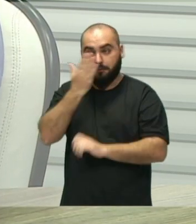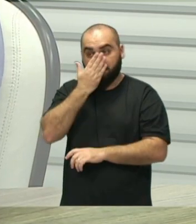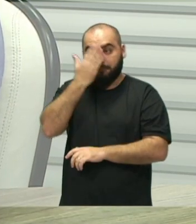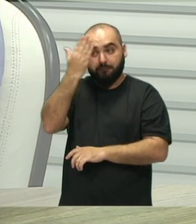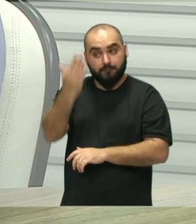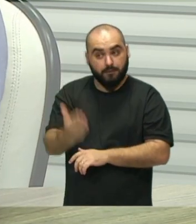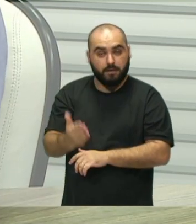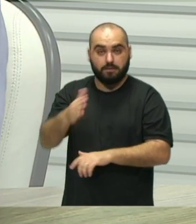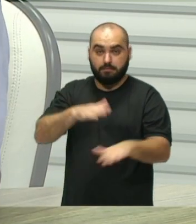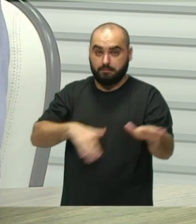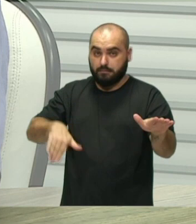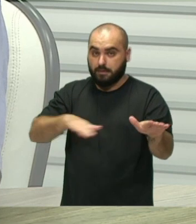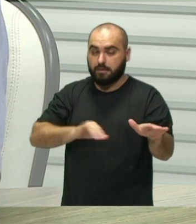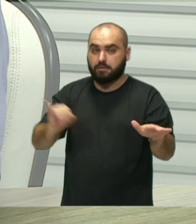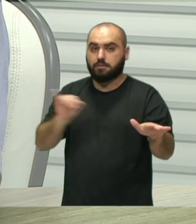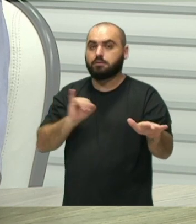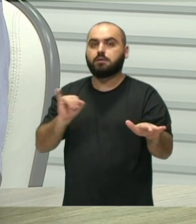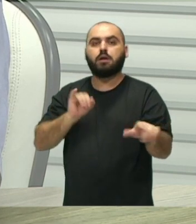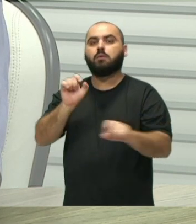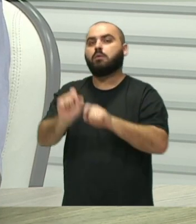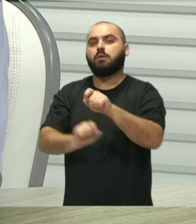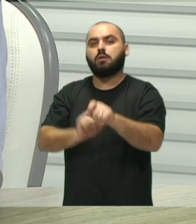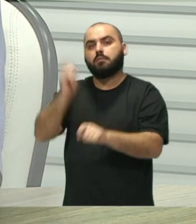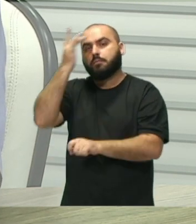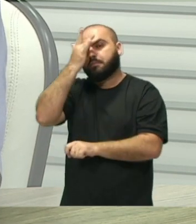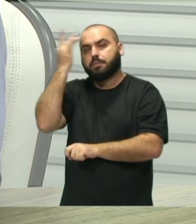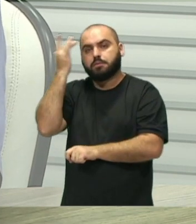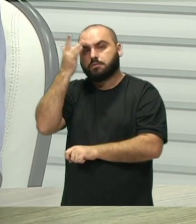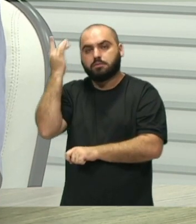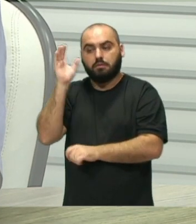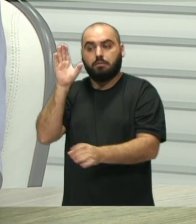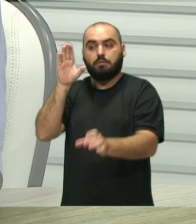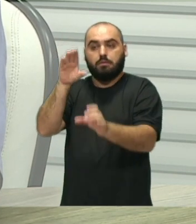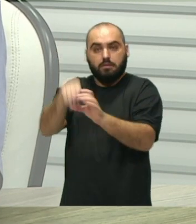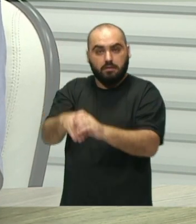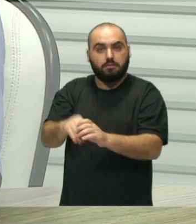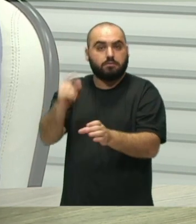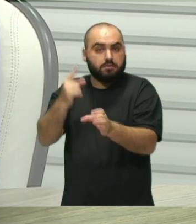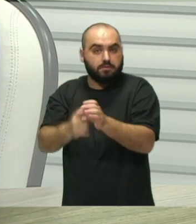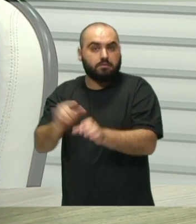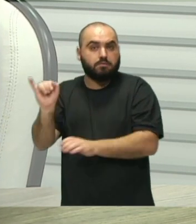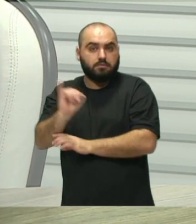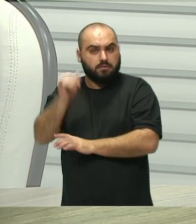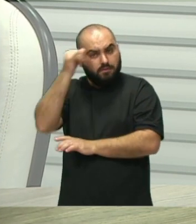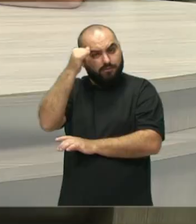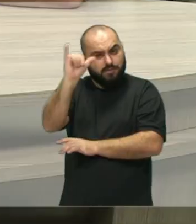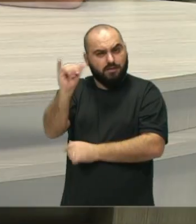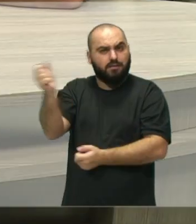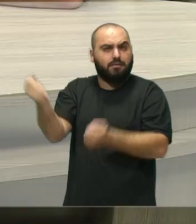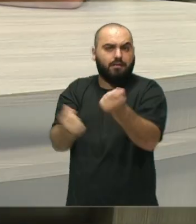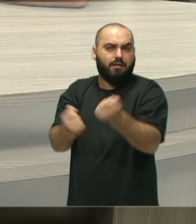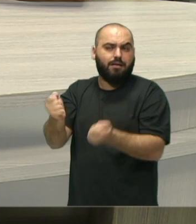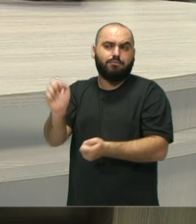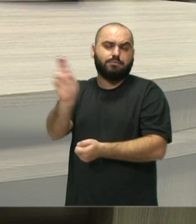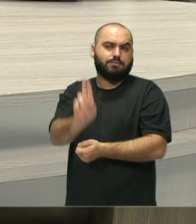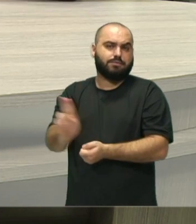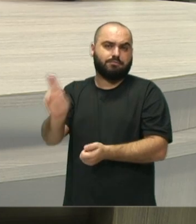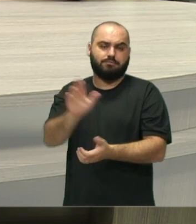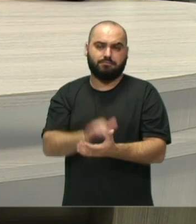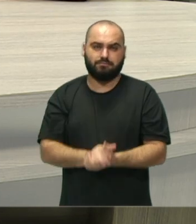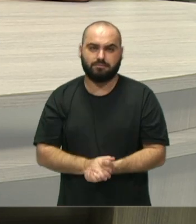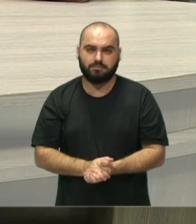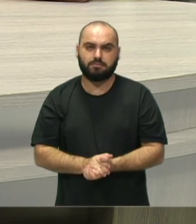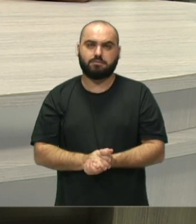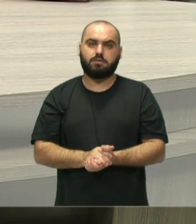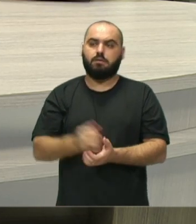de Itajaí, opções para que as pessoas se desloquem dentro da cidade sem fazer uso do seu automóvel, tirando